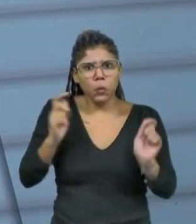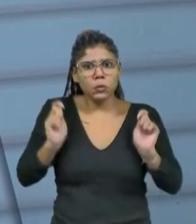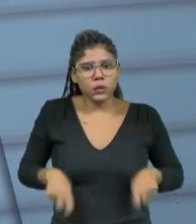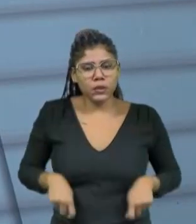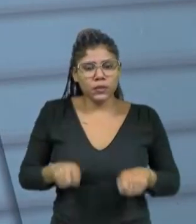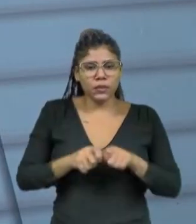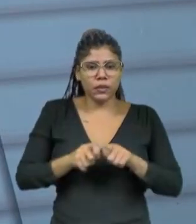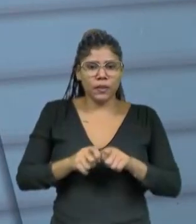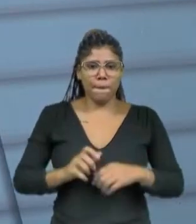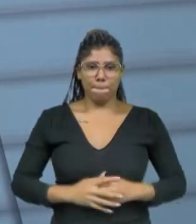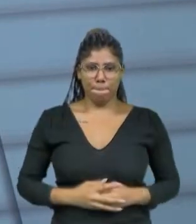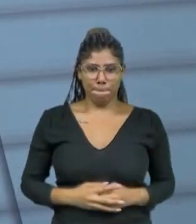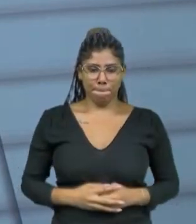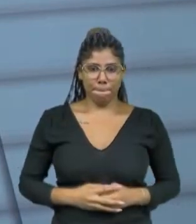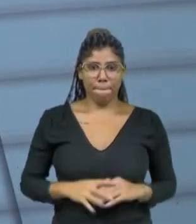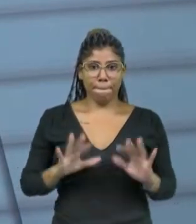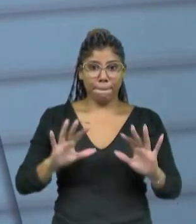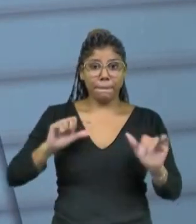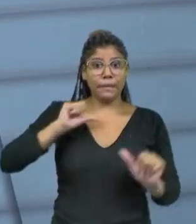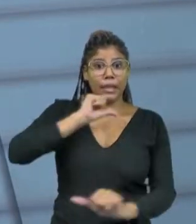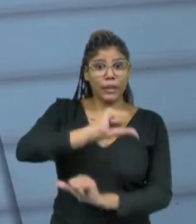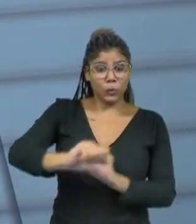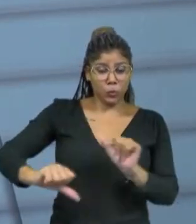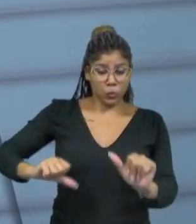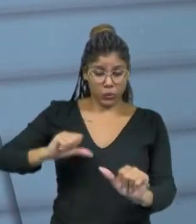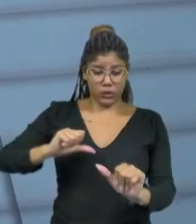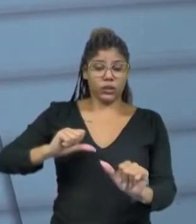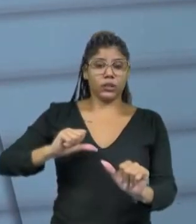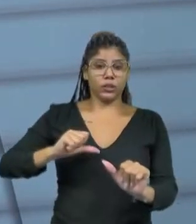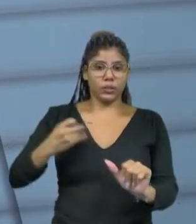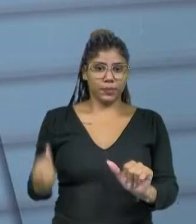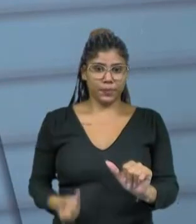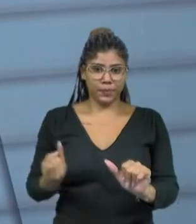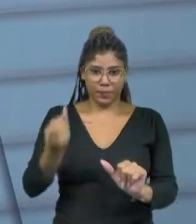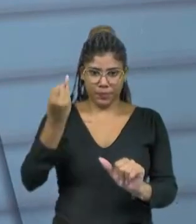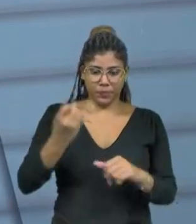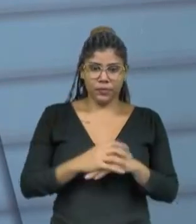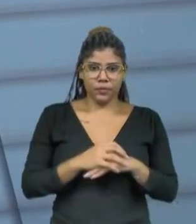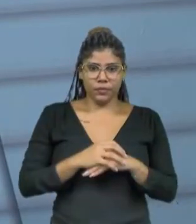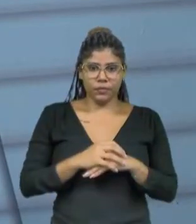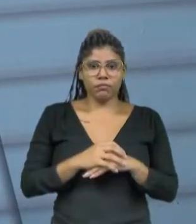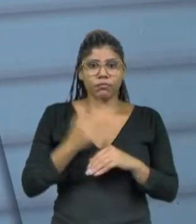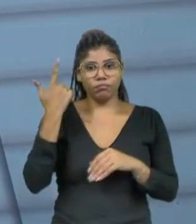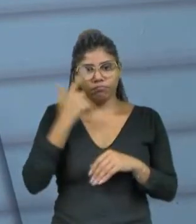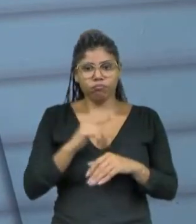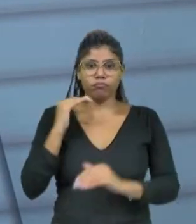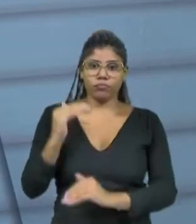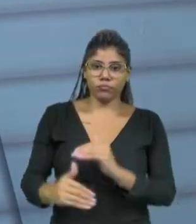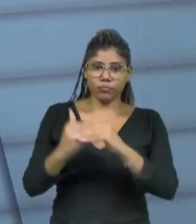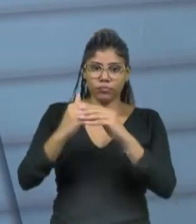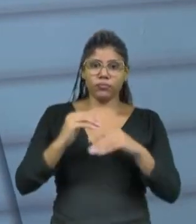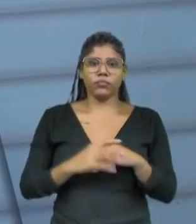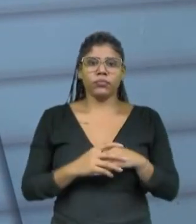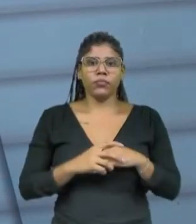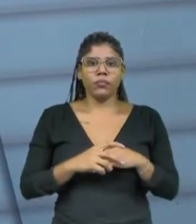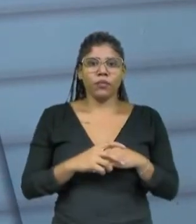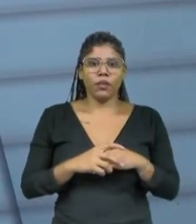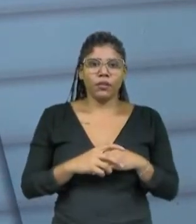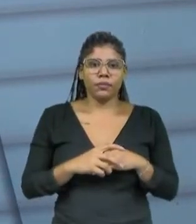certo? Essas mudanças, né, para avançar, tá?